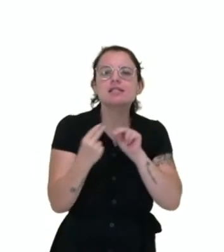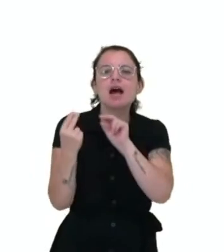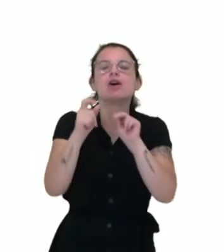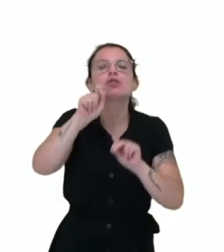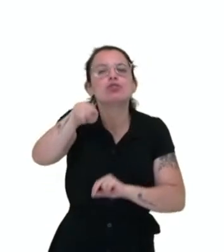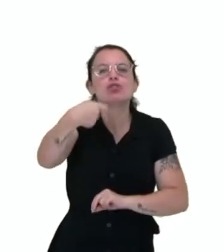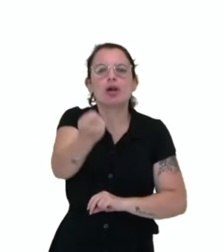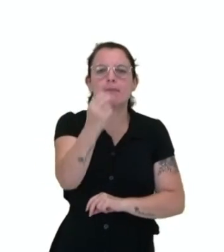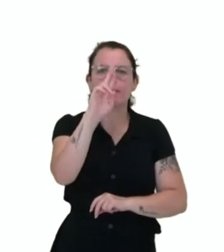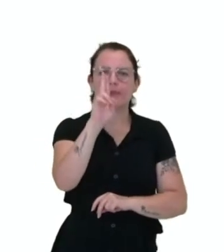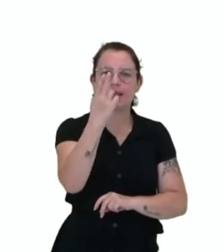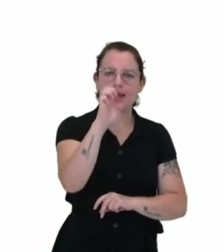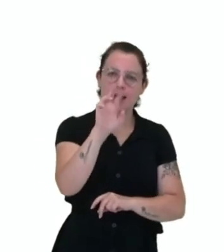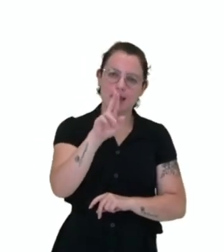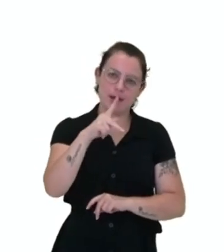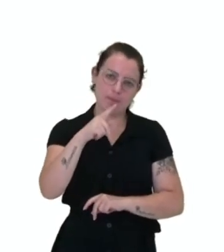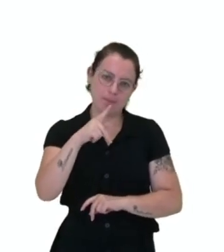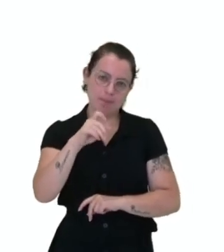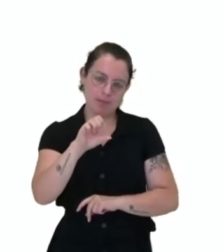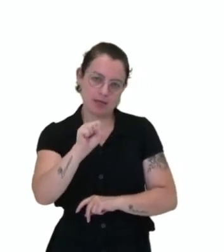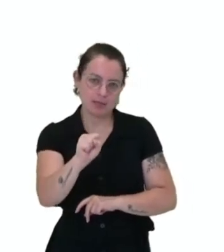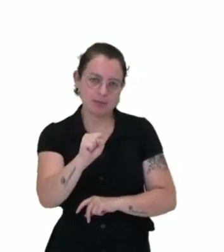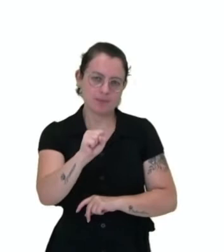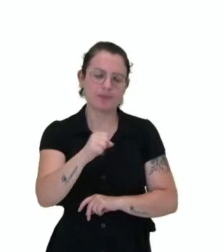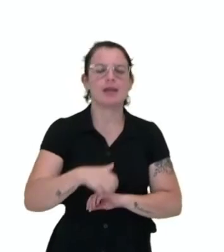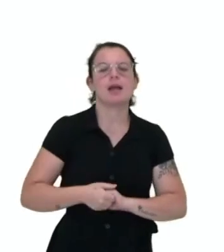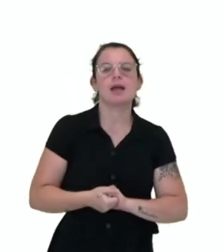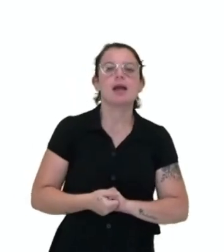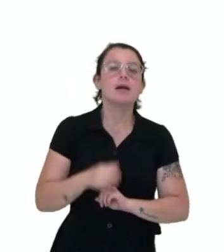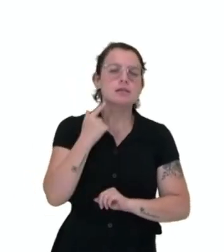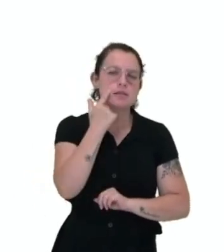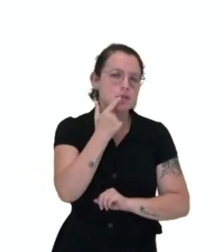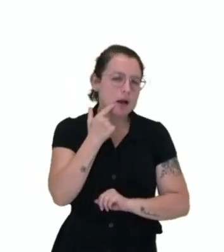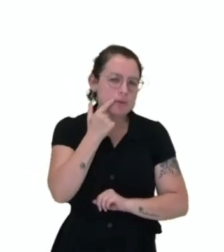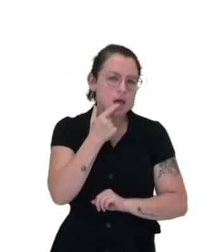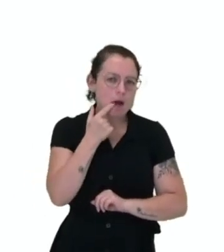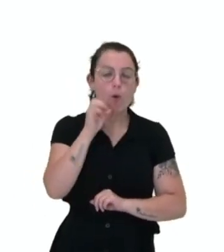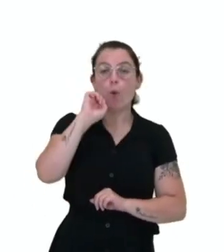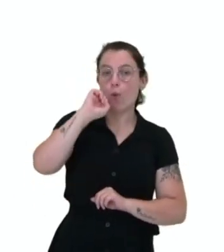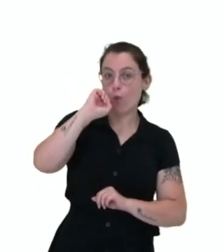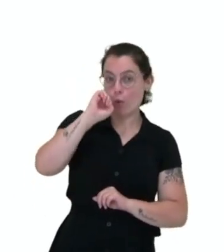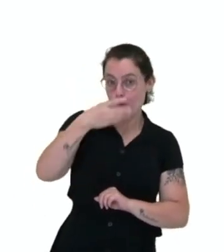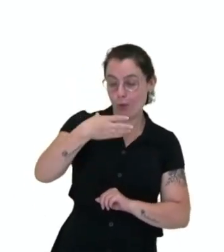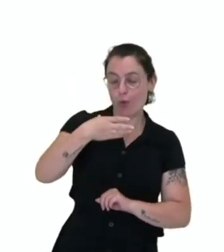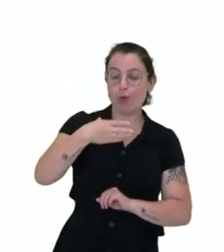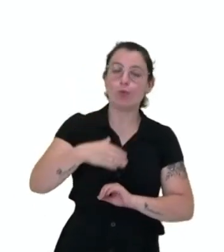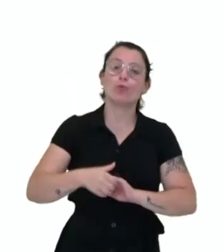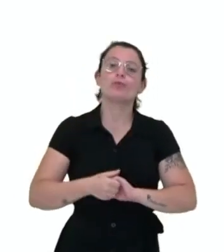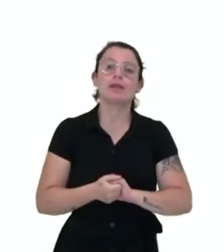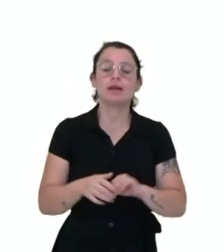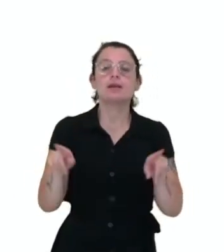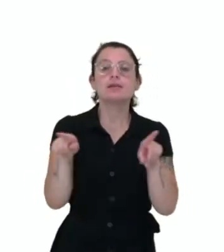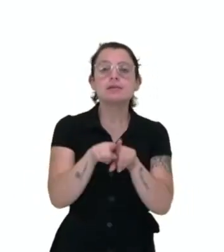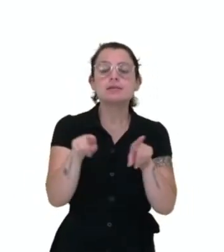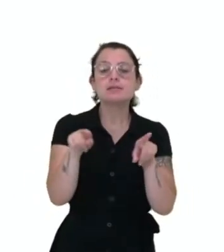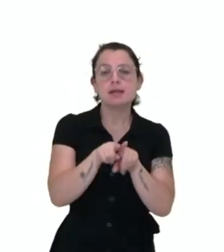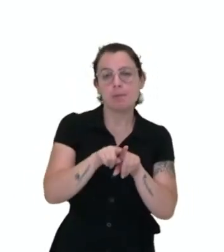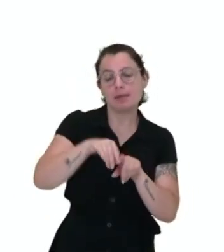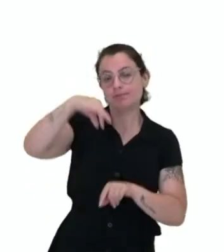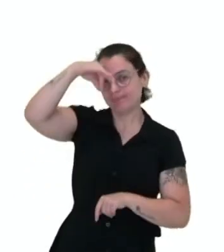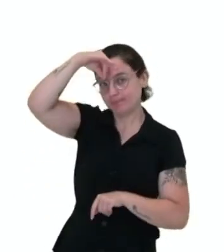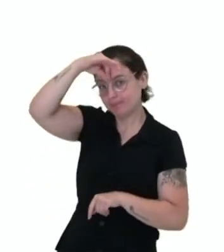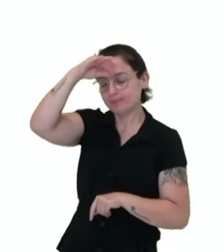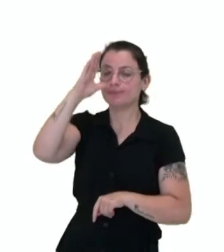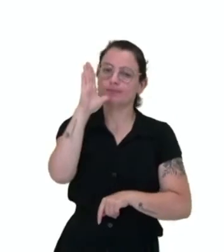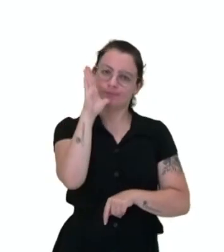Herpes labial ou herpes genital. A herpes, os sintomas da herpes.